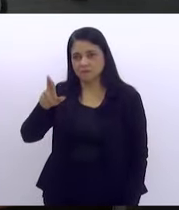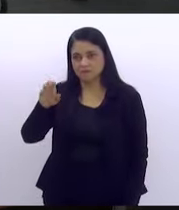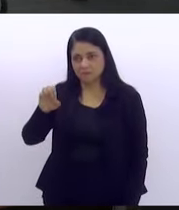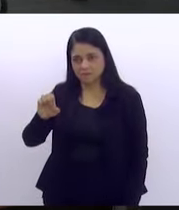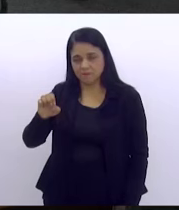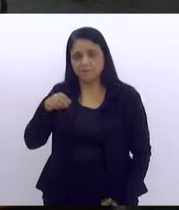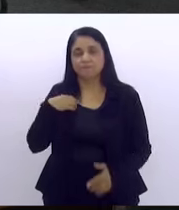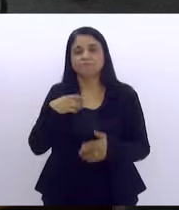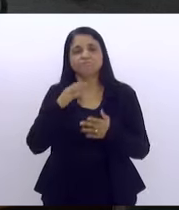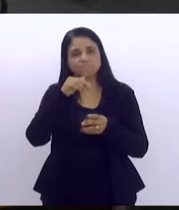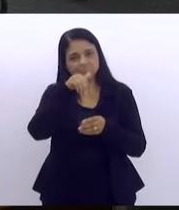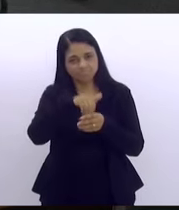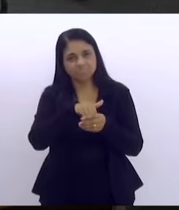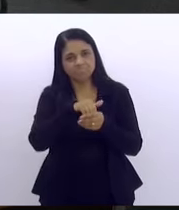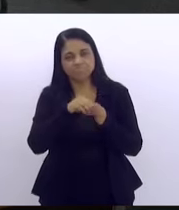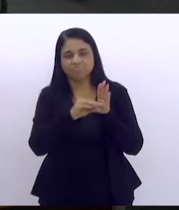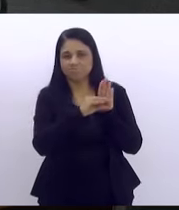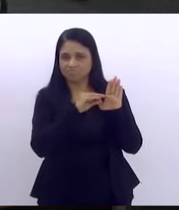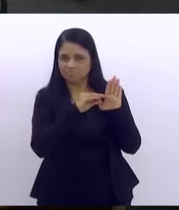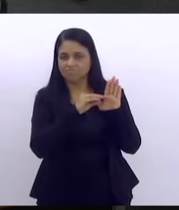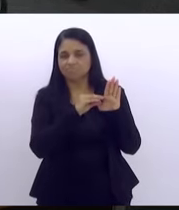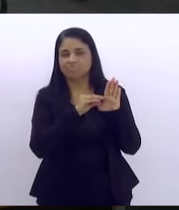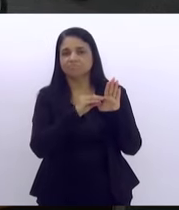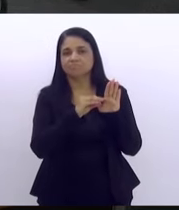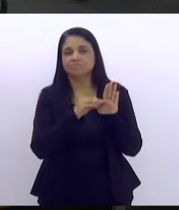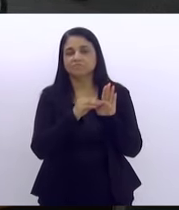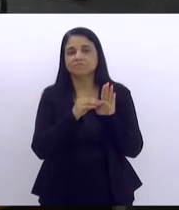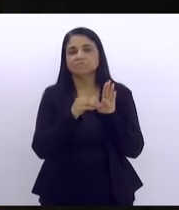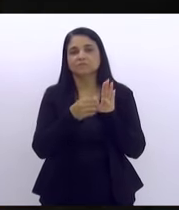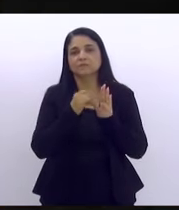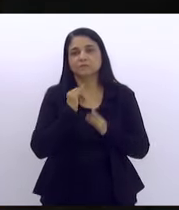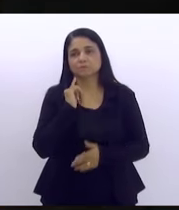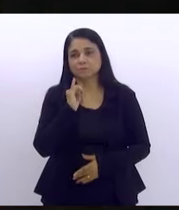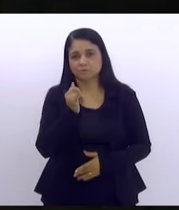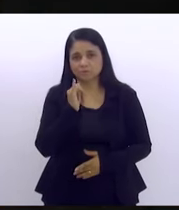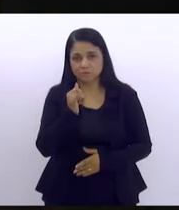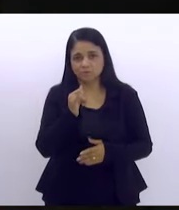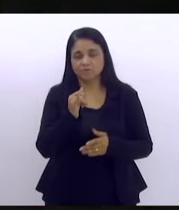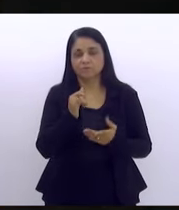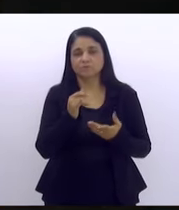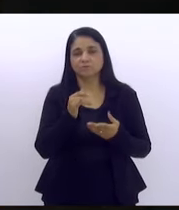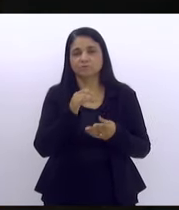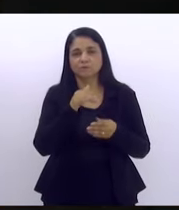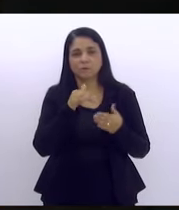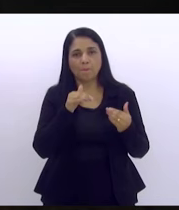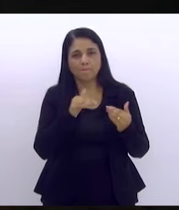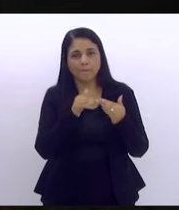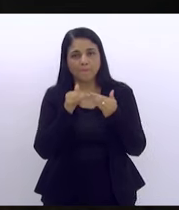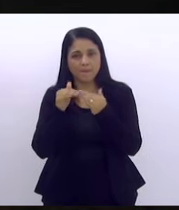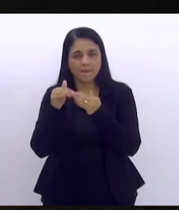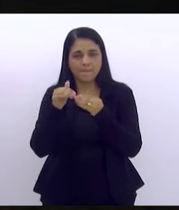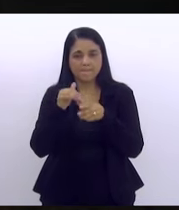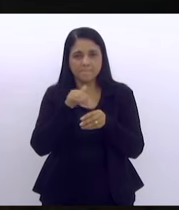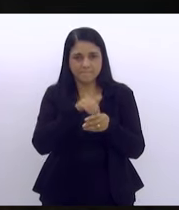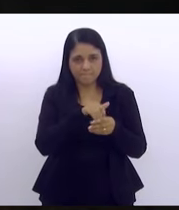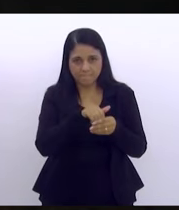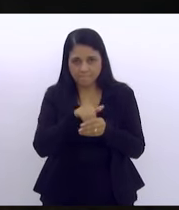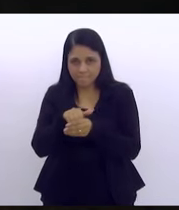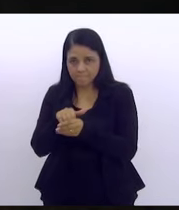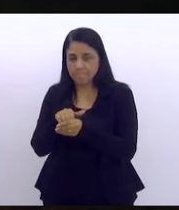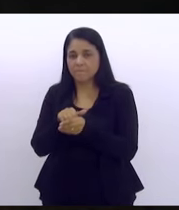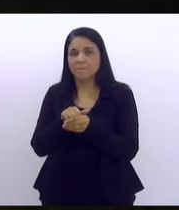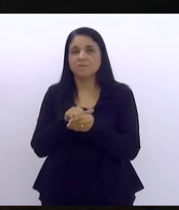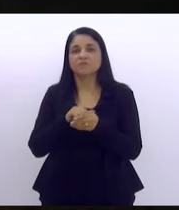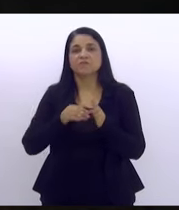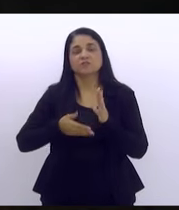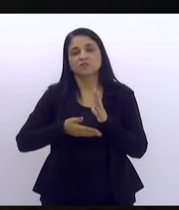favorável. Muito obrigado. Com os pareceres emitidos e com a retirada das emendas do